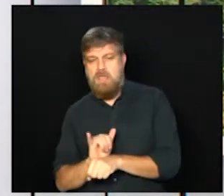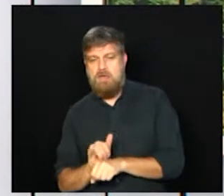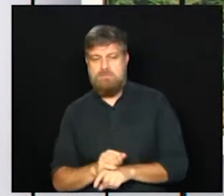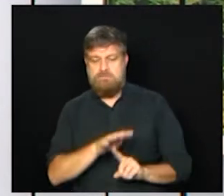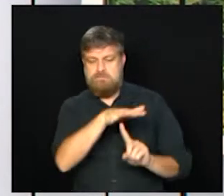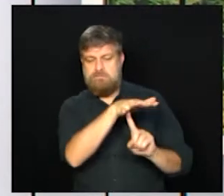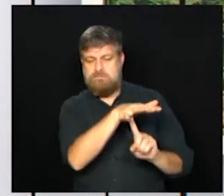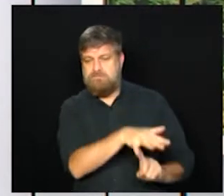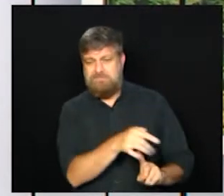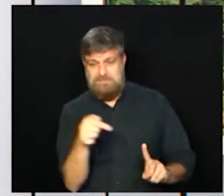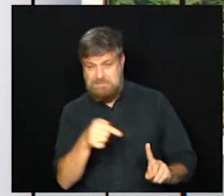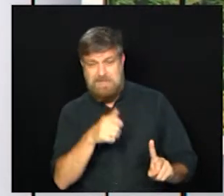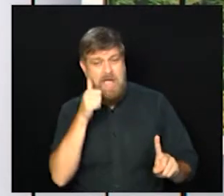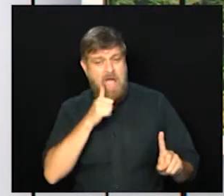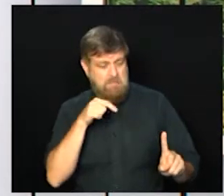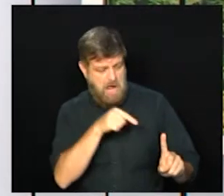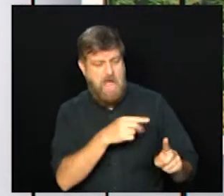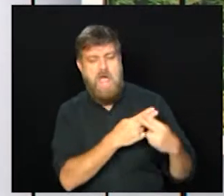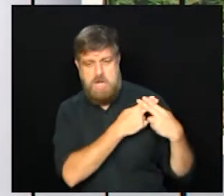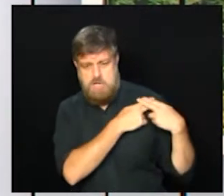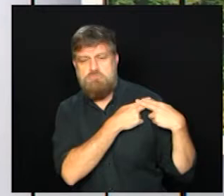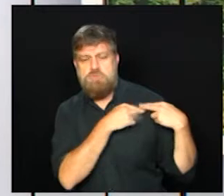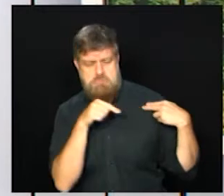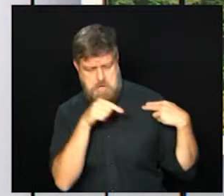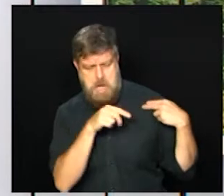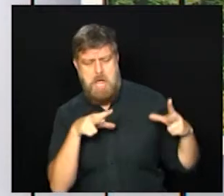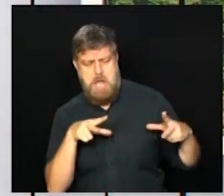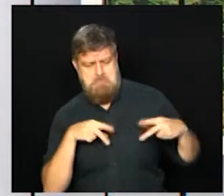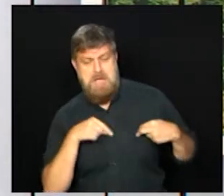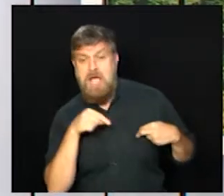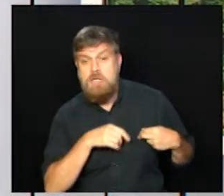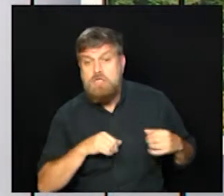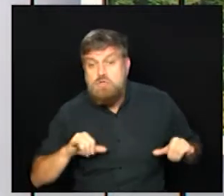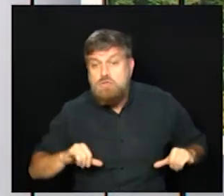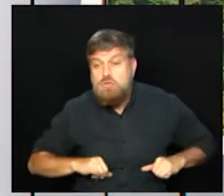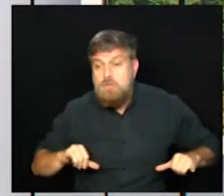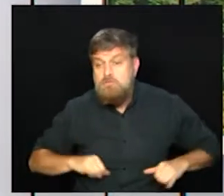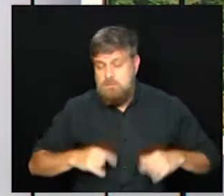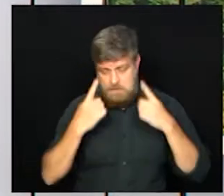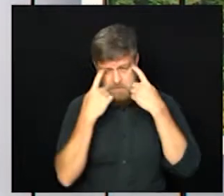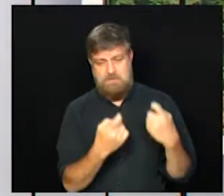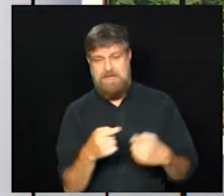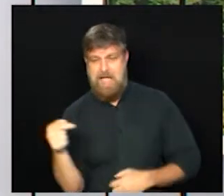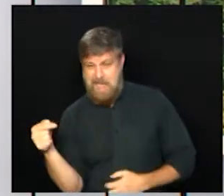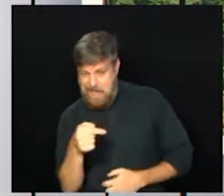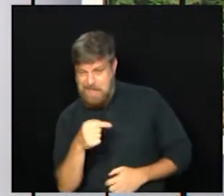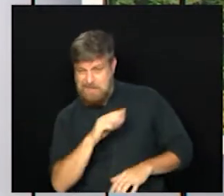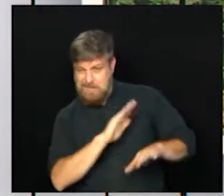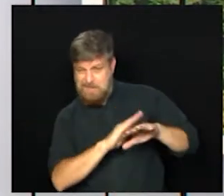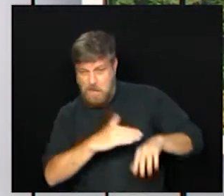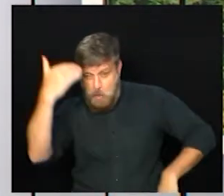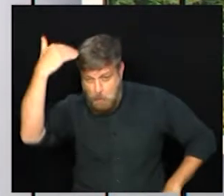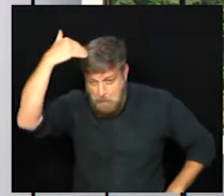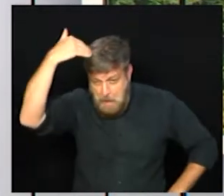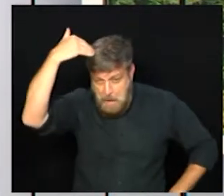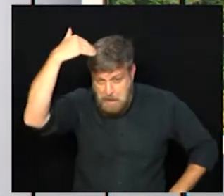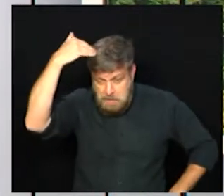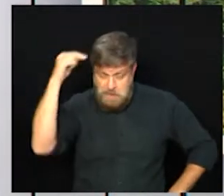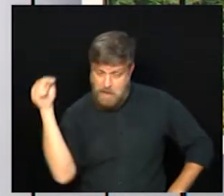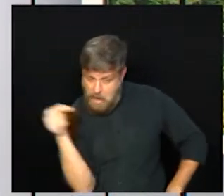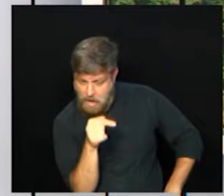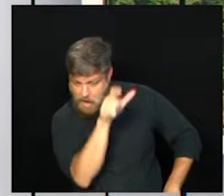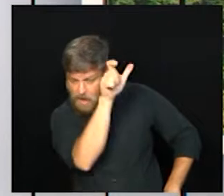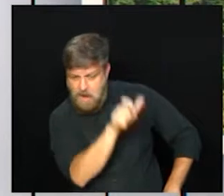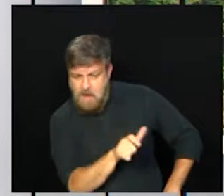de responsabilizar a mulher, a própria mulher que está sofrendo violência, como se ela fosse culpada pela